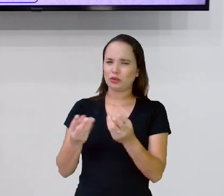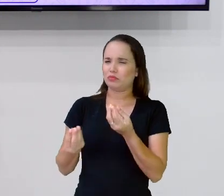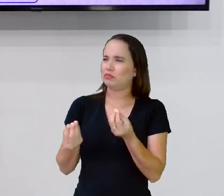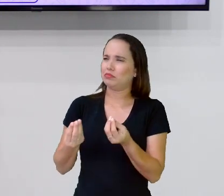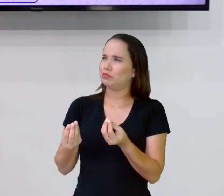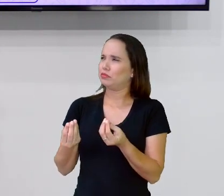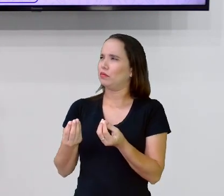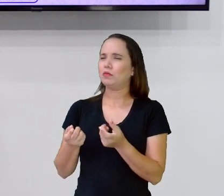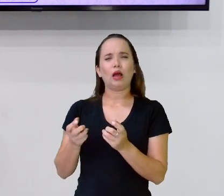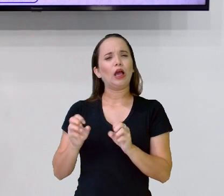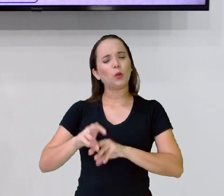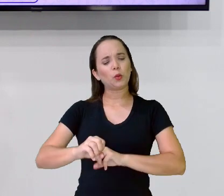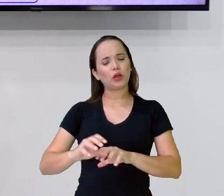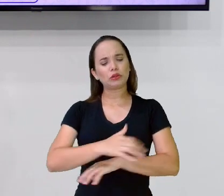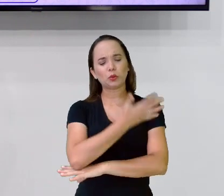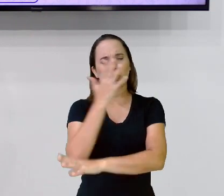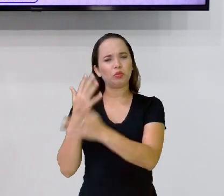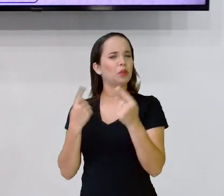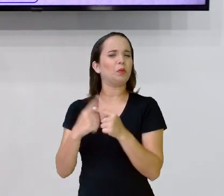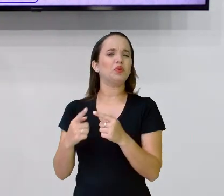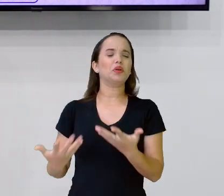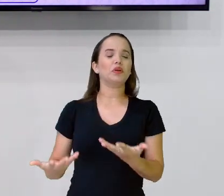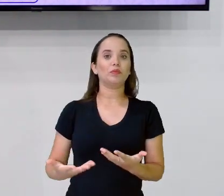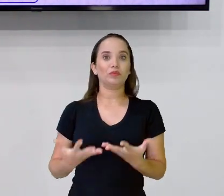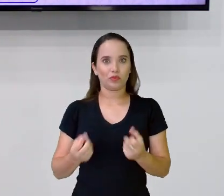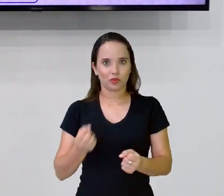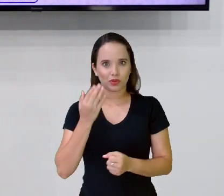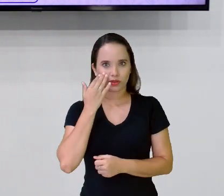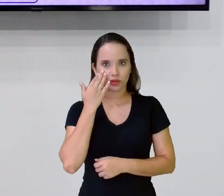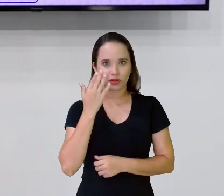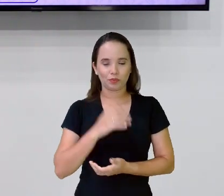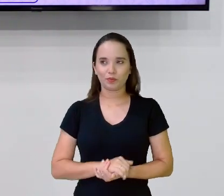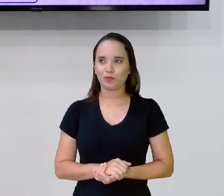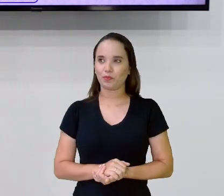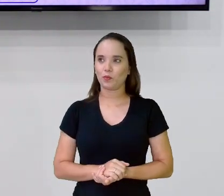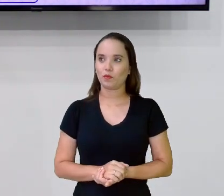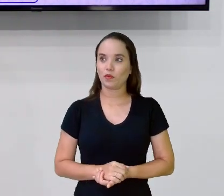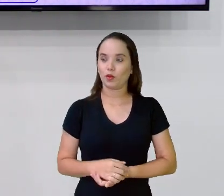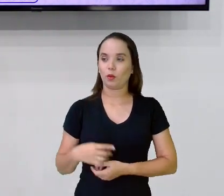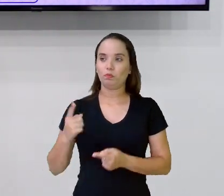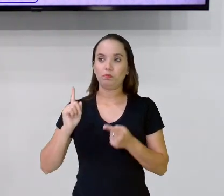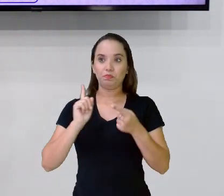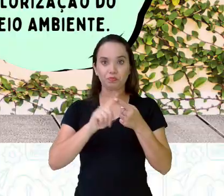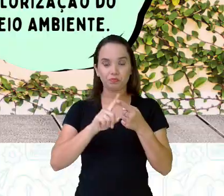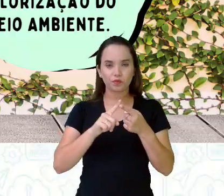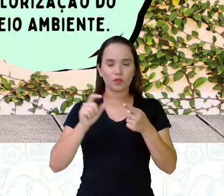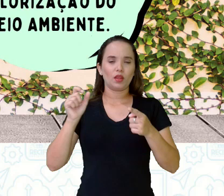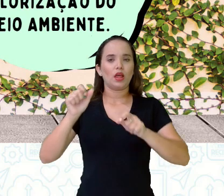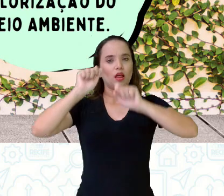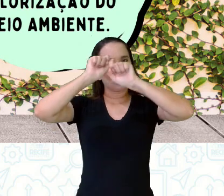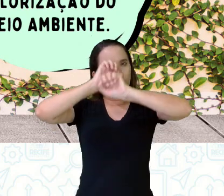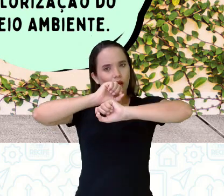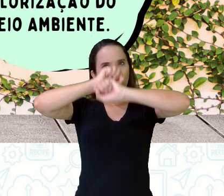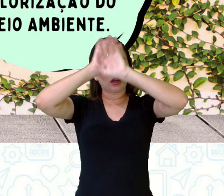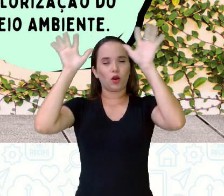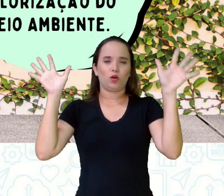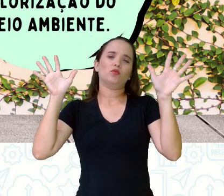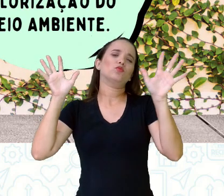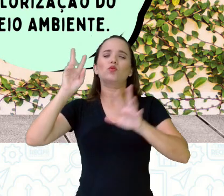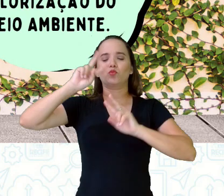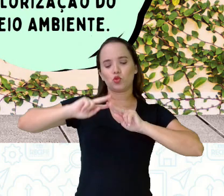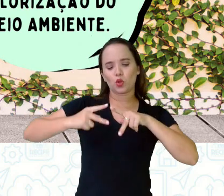a educação ambiental? Vamos entender. Bom, uma é despertar a consciência do ser